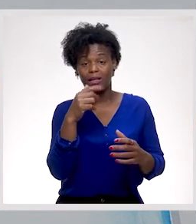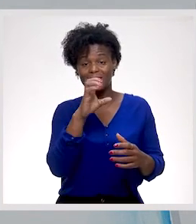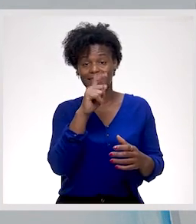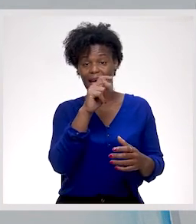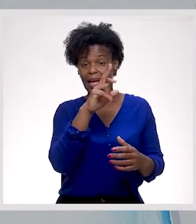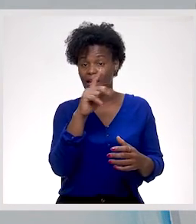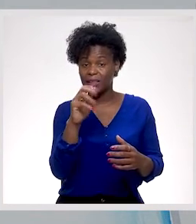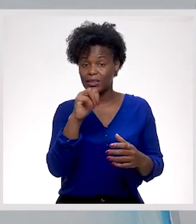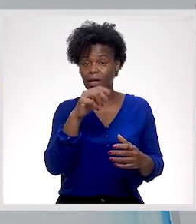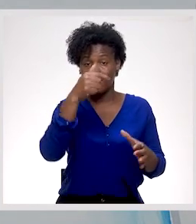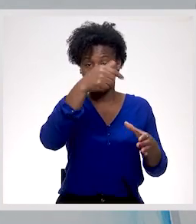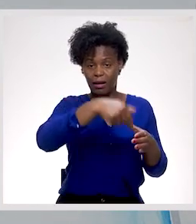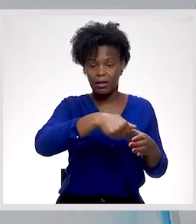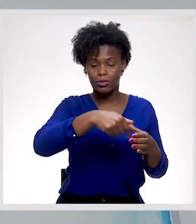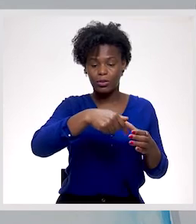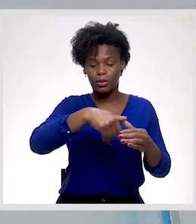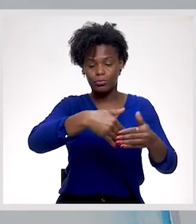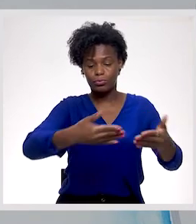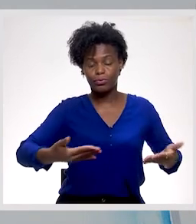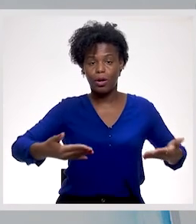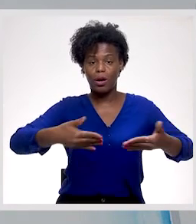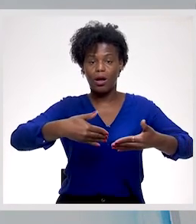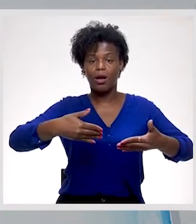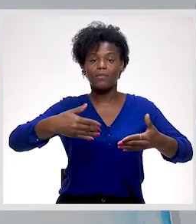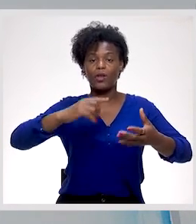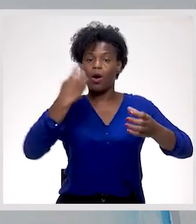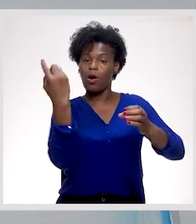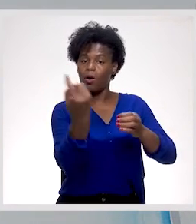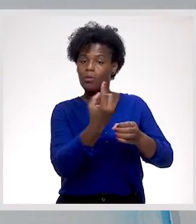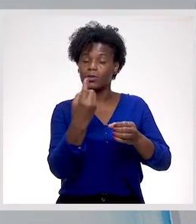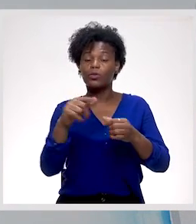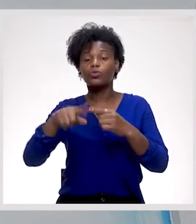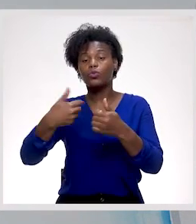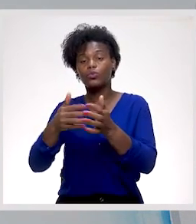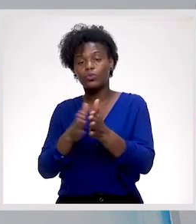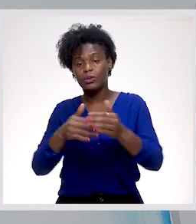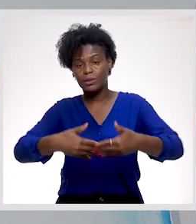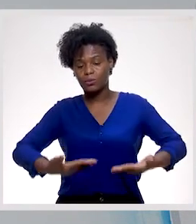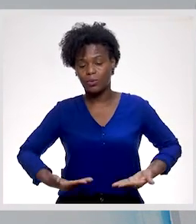localizam-se todos na cintura de Kuiper.